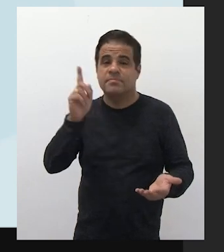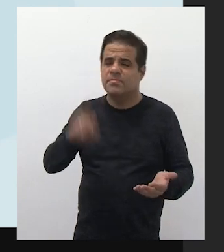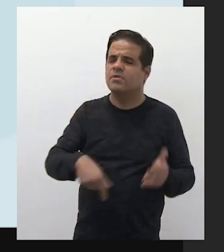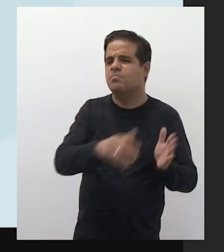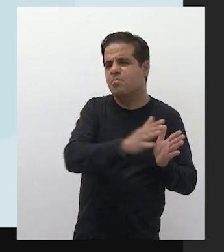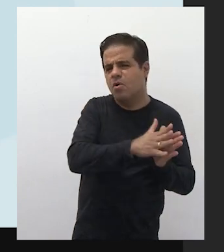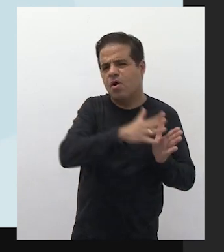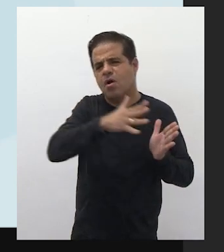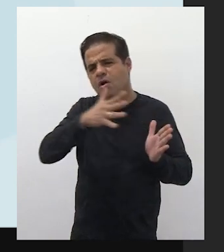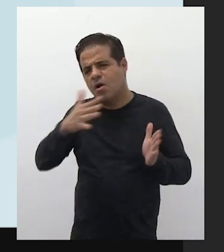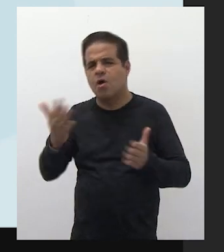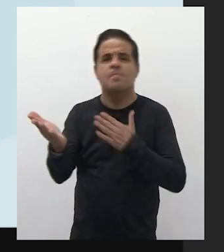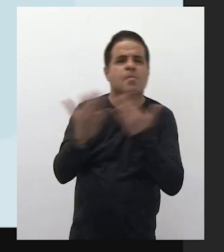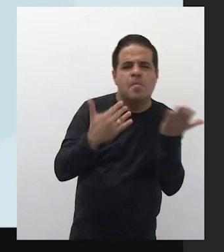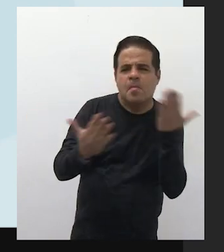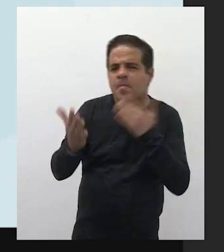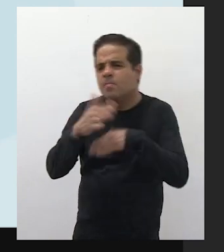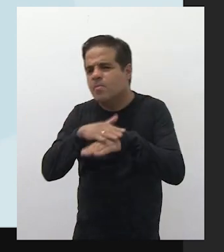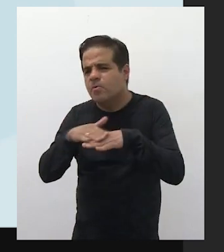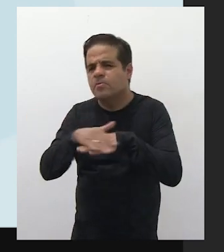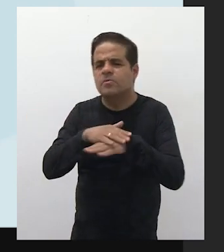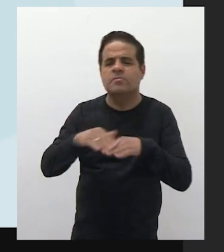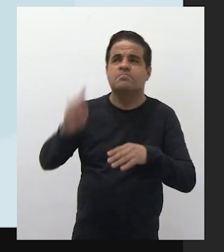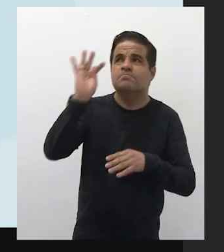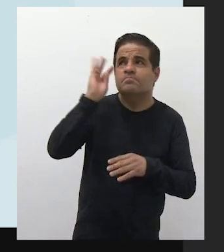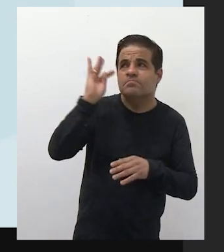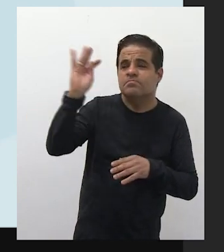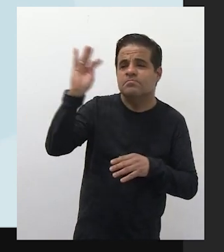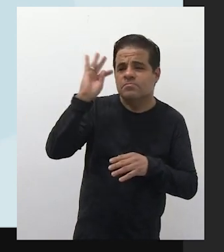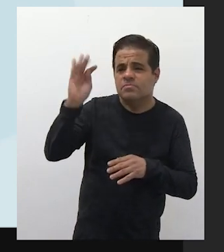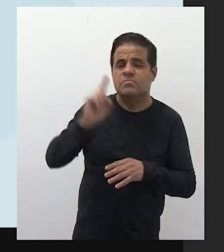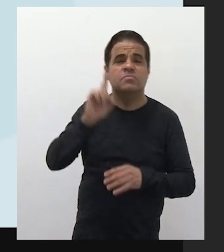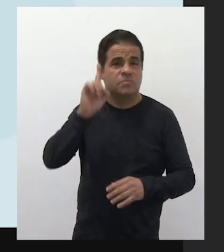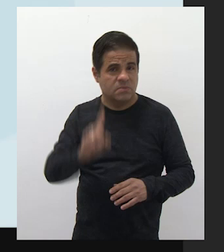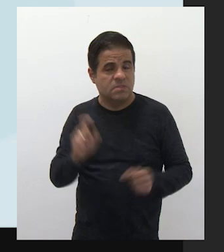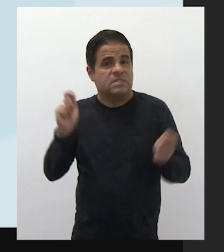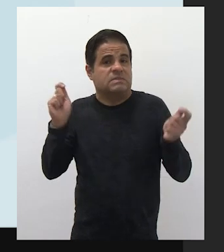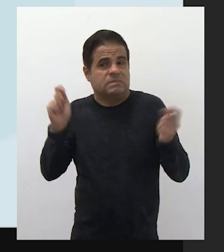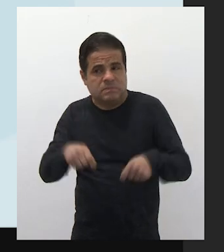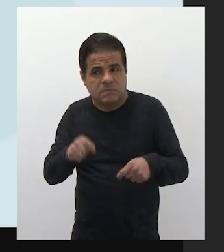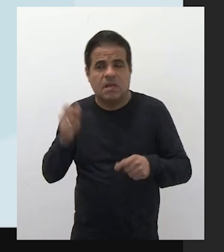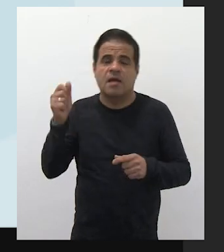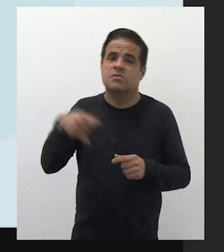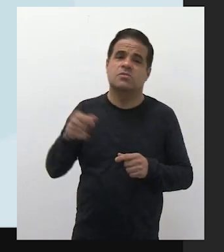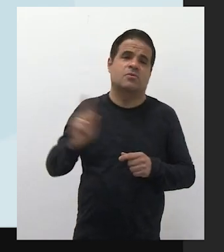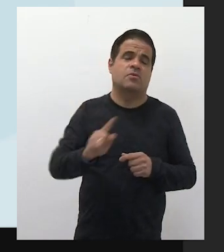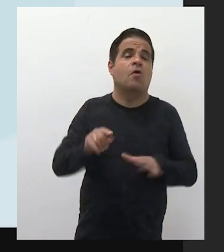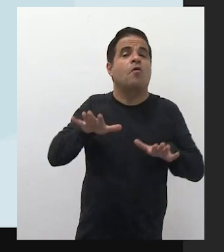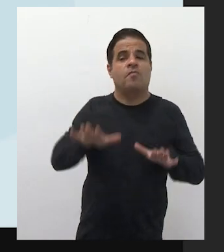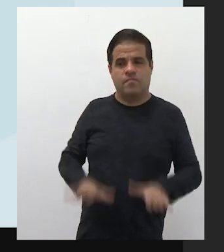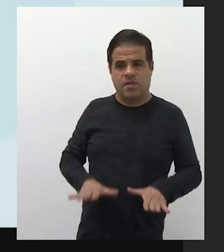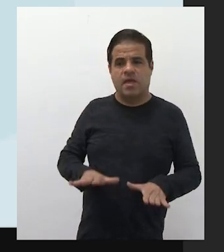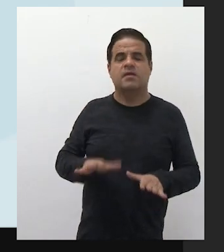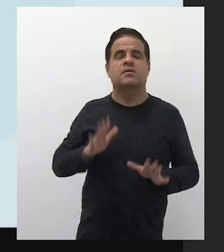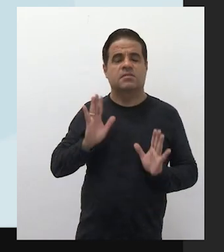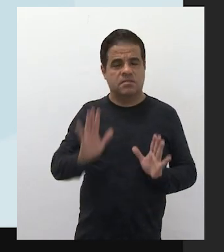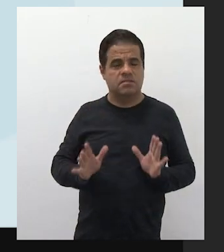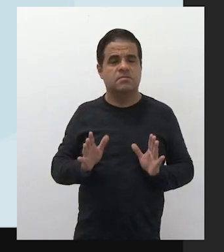longa conversa sobre teoria do direito, falar se isso funciona ou não. Fico aqui,